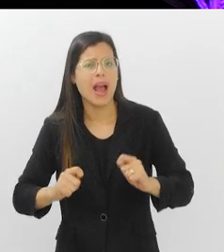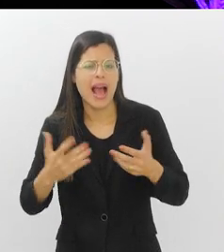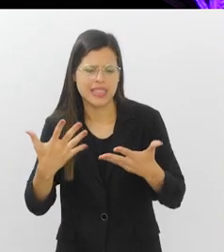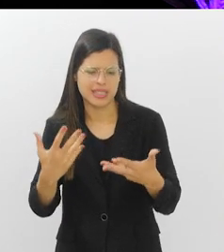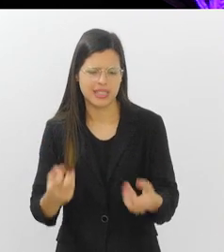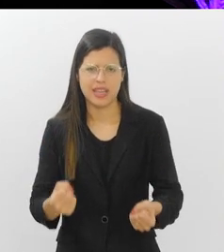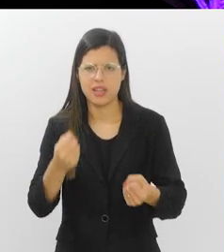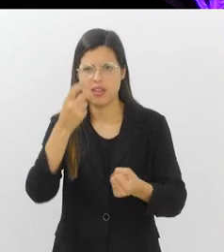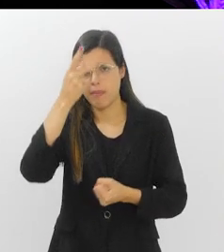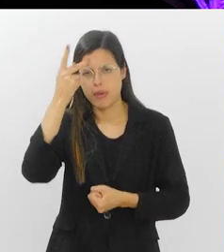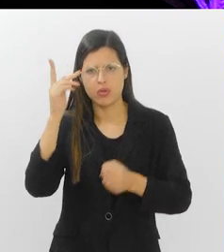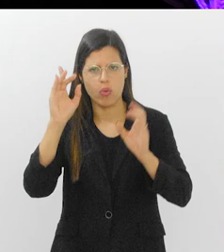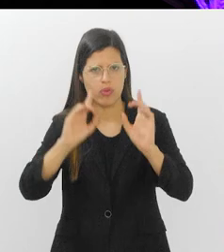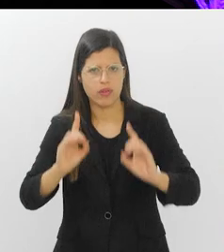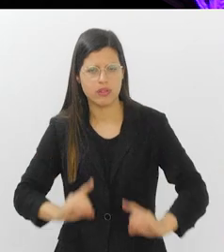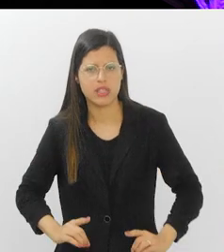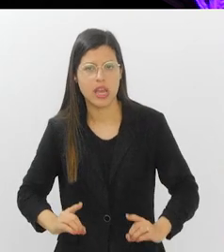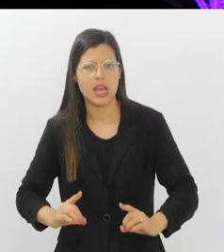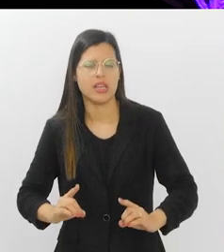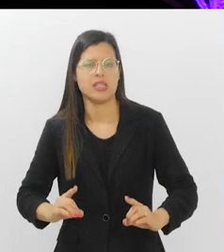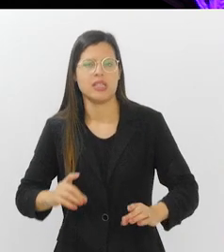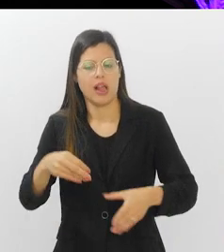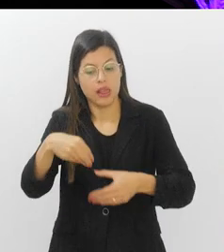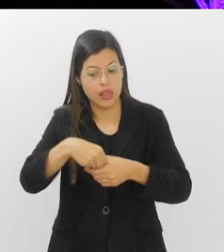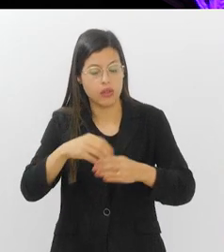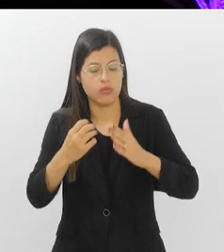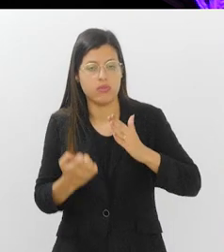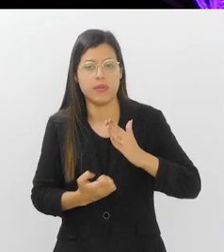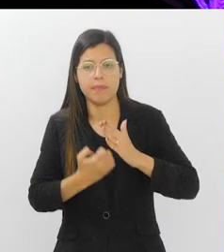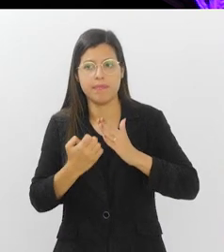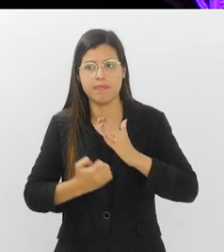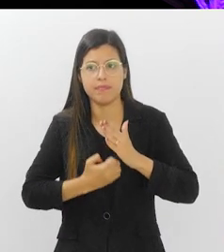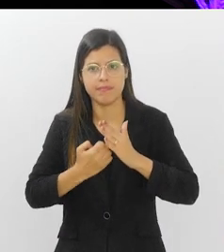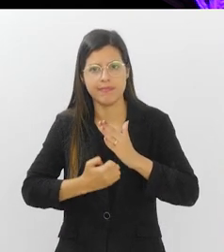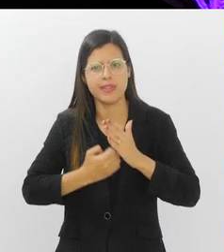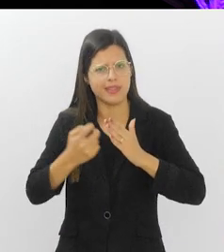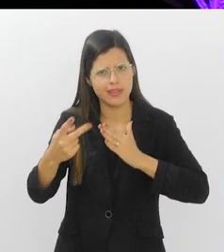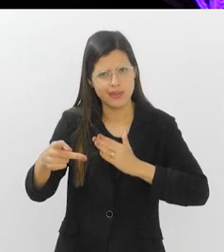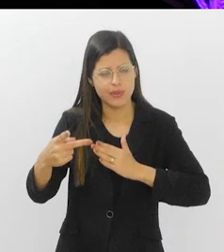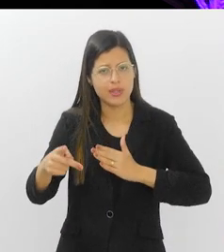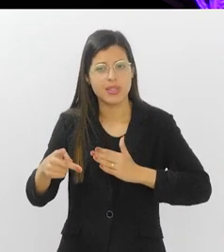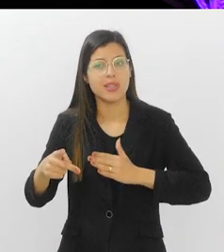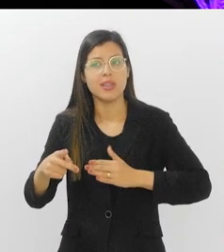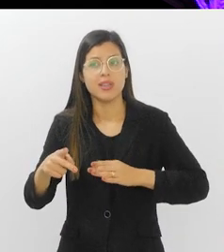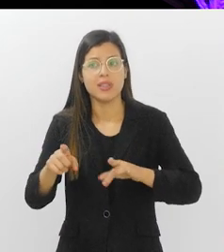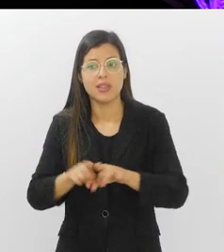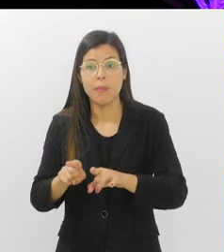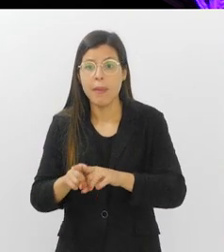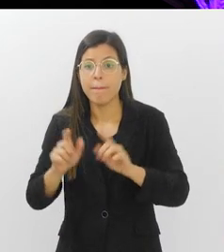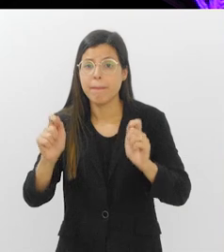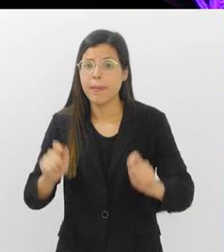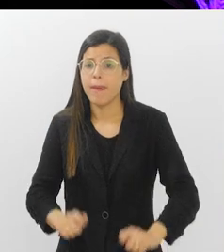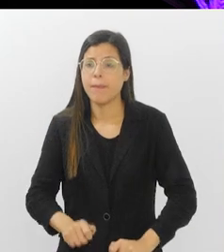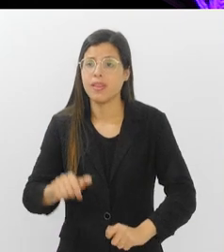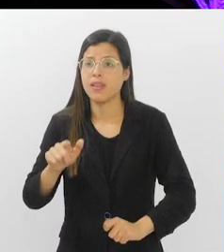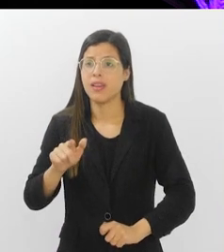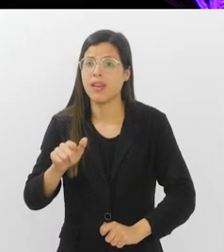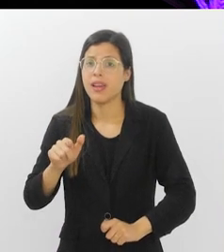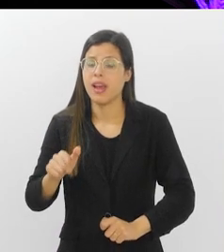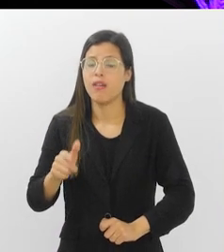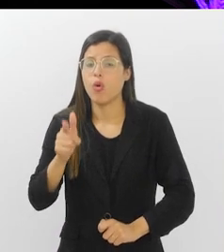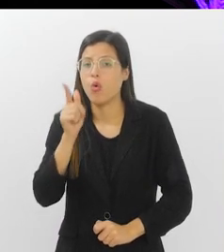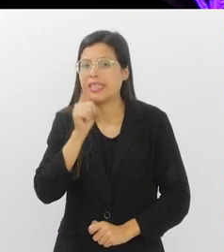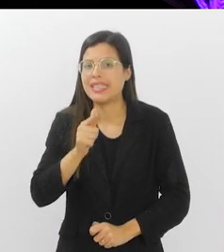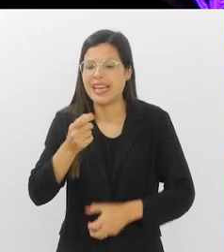aceitar pessoas com deficiência dentro da da da empresa de vocês e mais do que isso permitam que ela